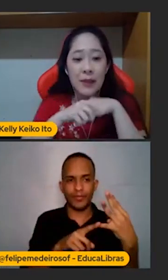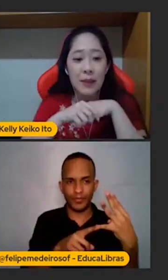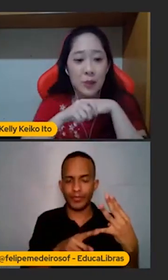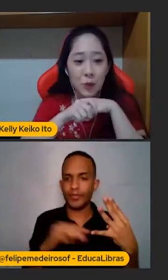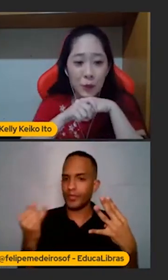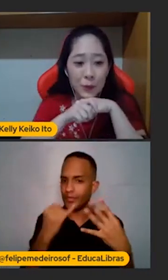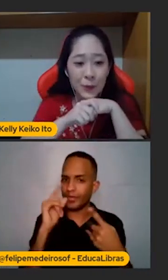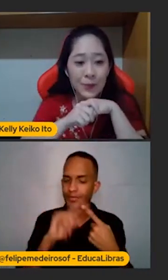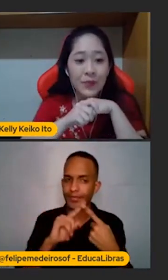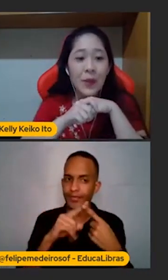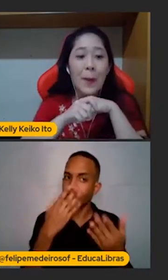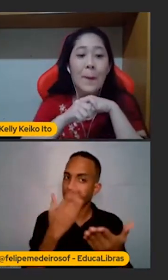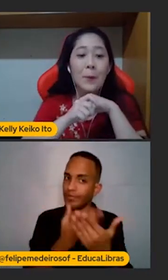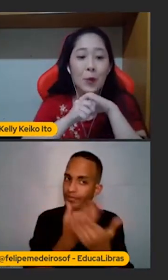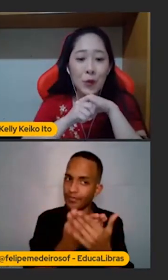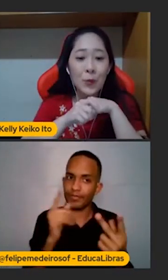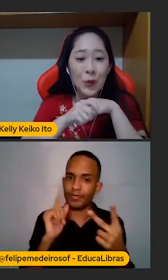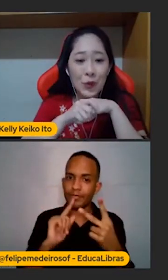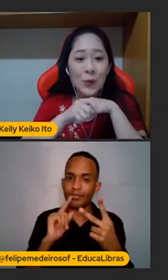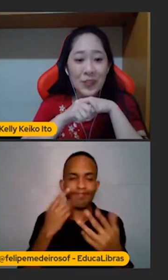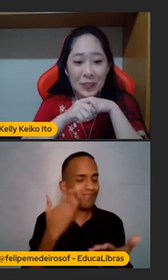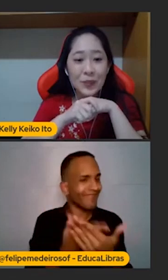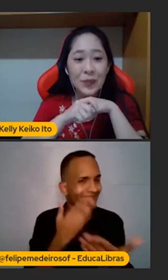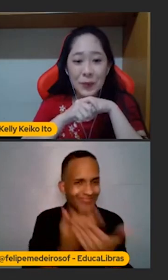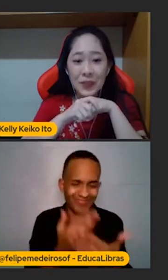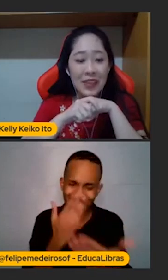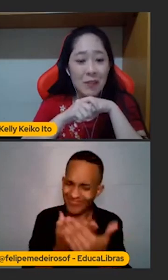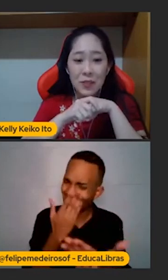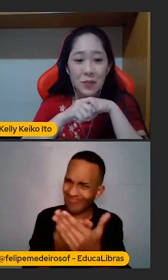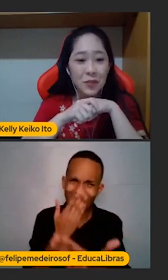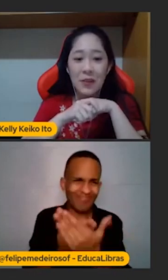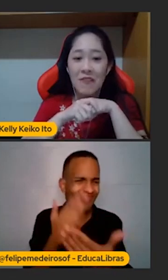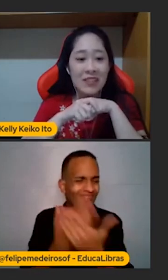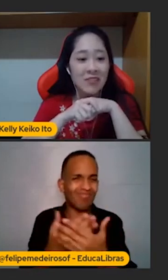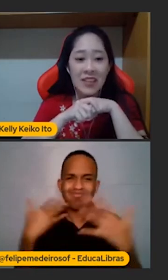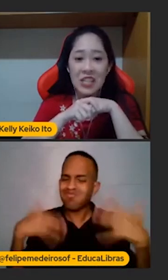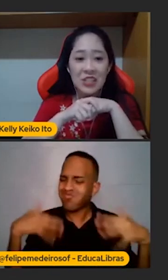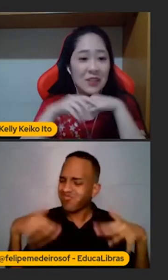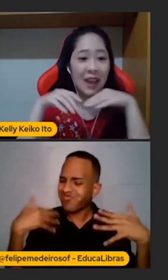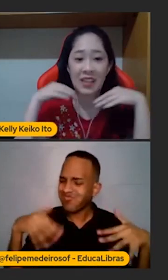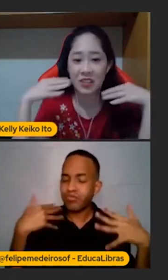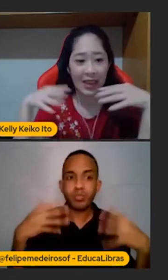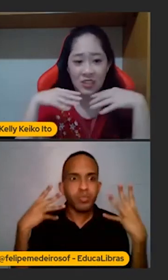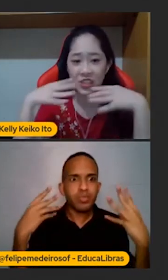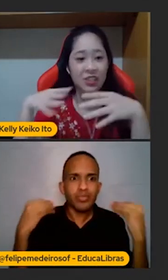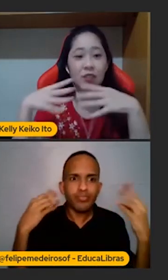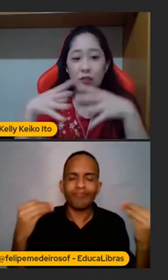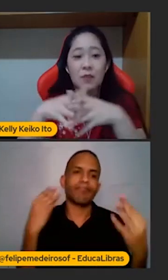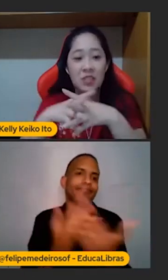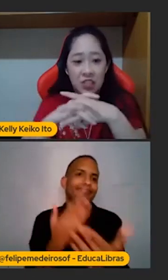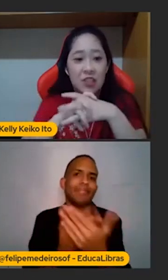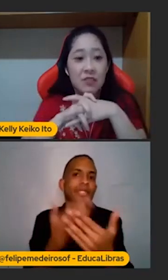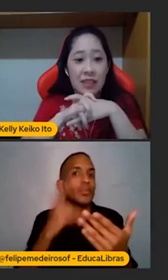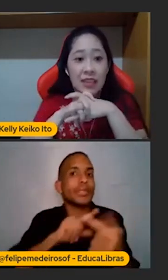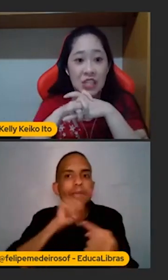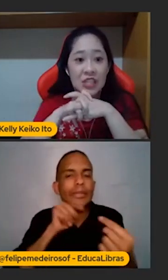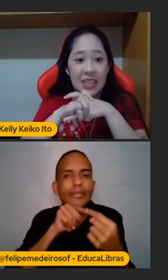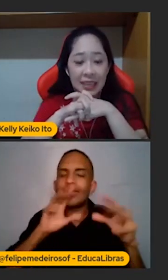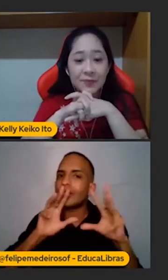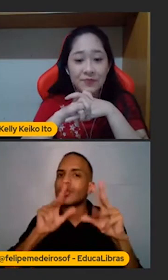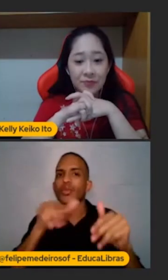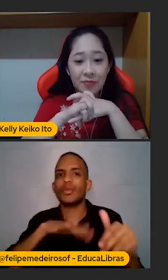assim que eu Quatro Passos primeiro estudo muito muito muito estudo porque o estudo faz com que a gente atinja todos os